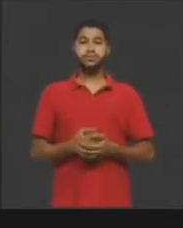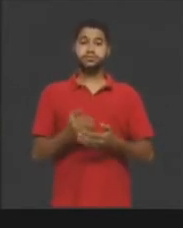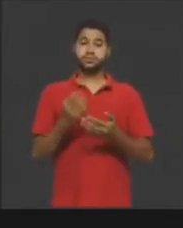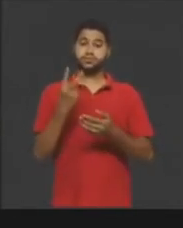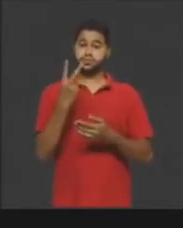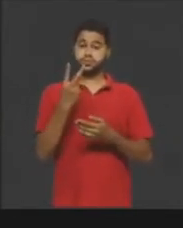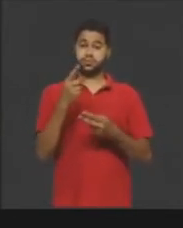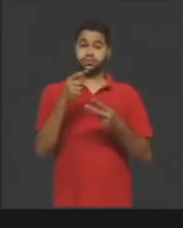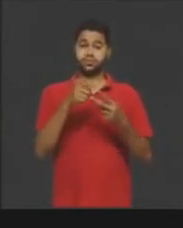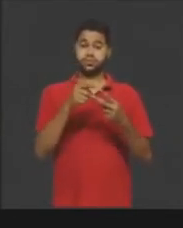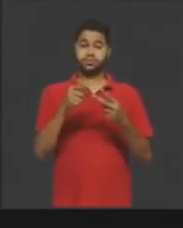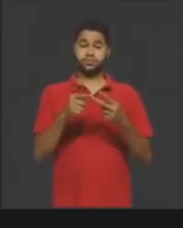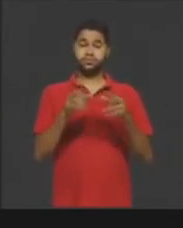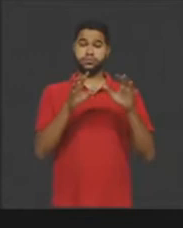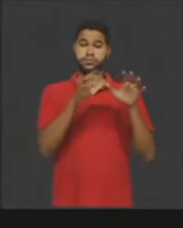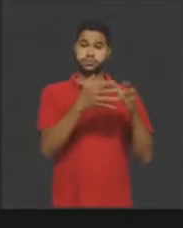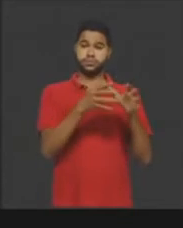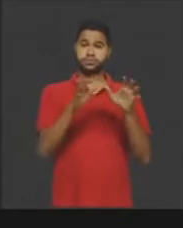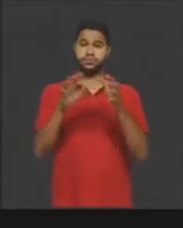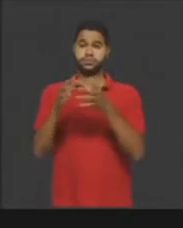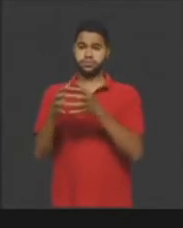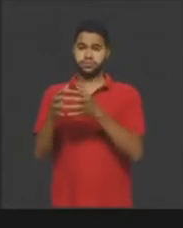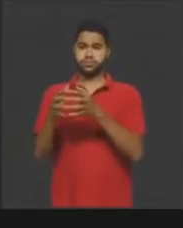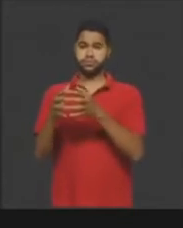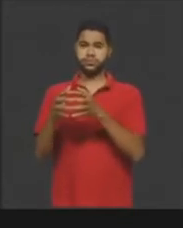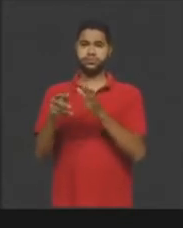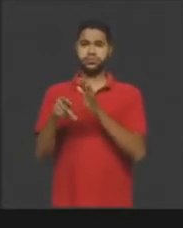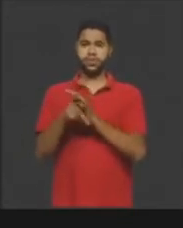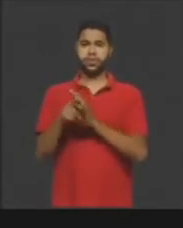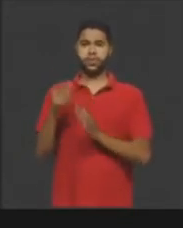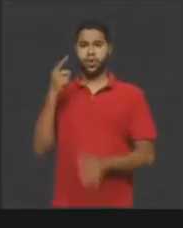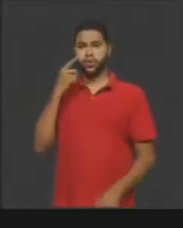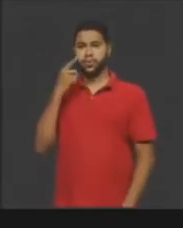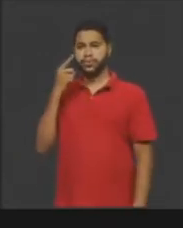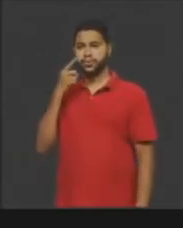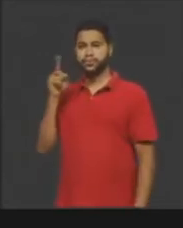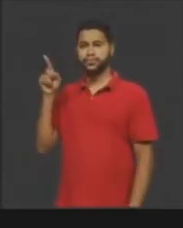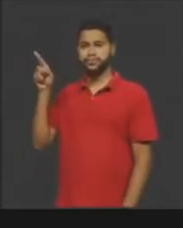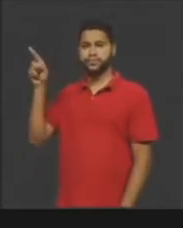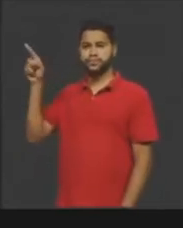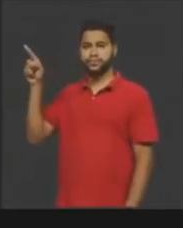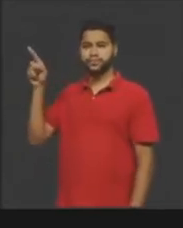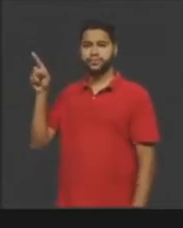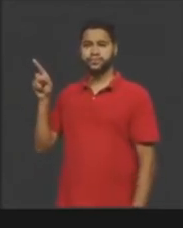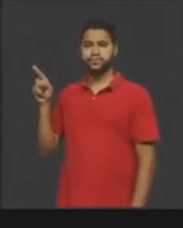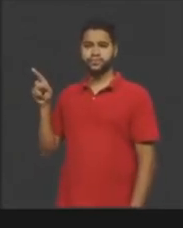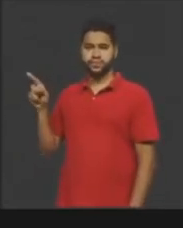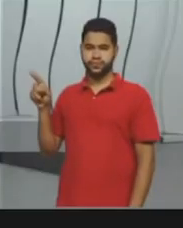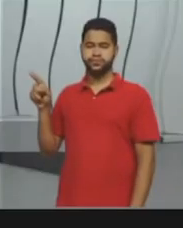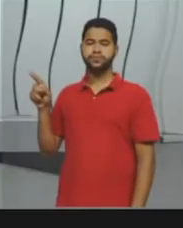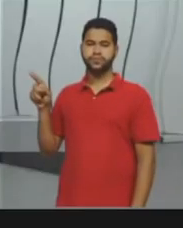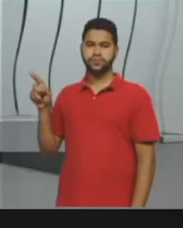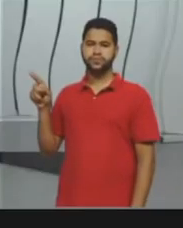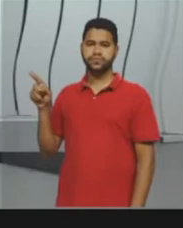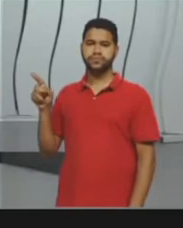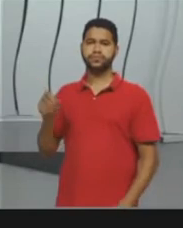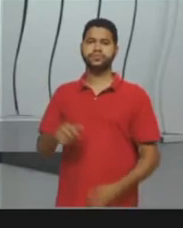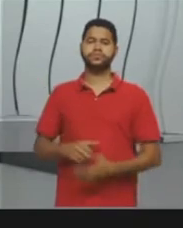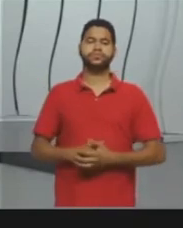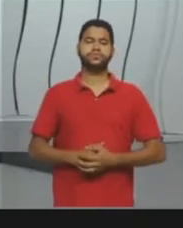grupos, os autótrofos fotossintetizantes, você já deve ter ouvido falar muito de fotossíntese, e